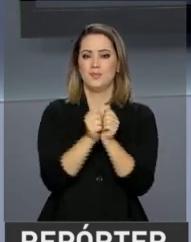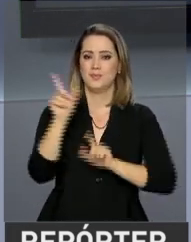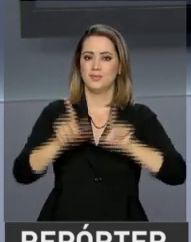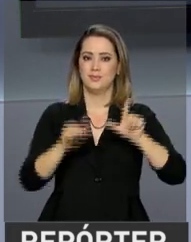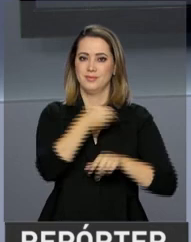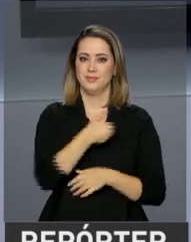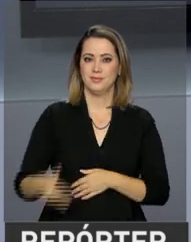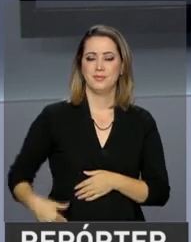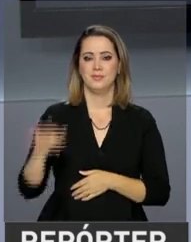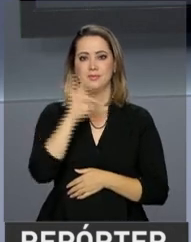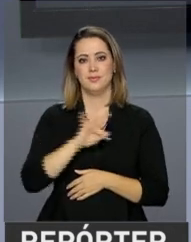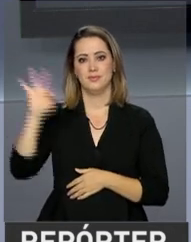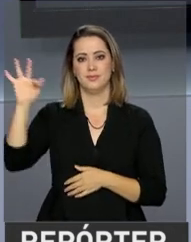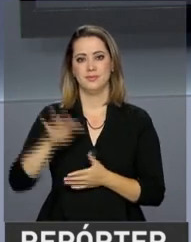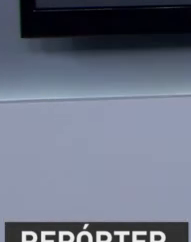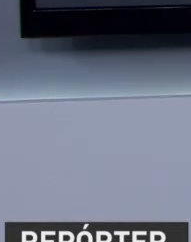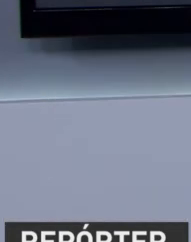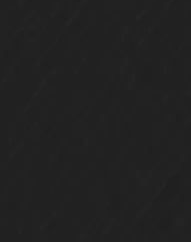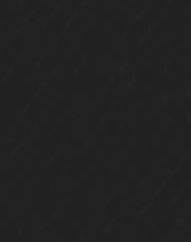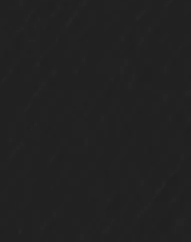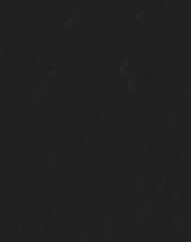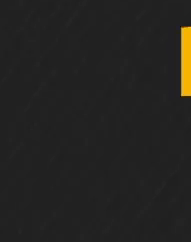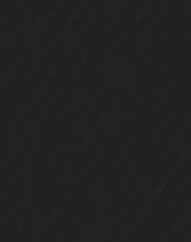na nbr a tv do governo federal